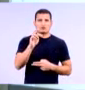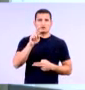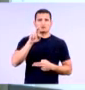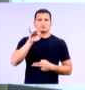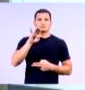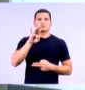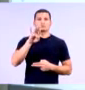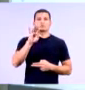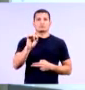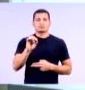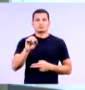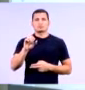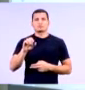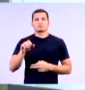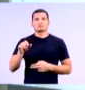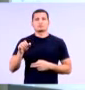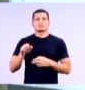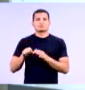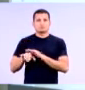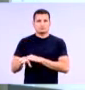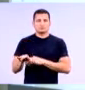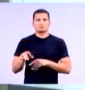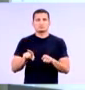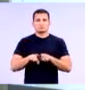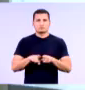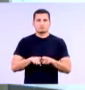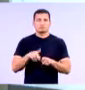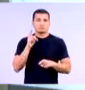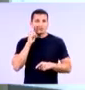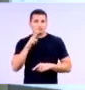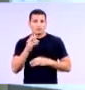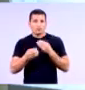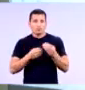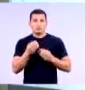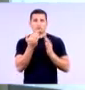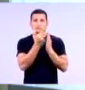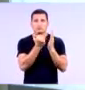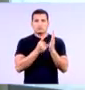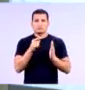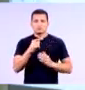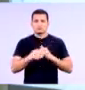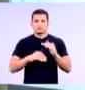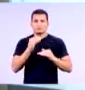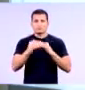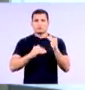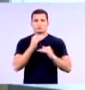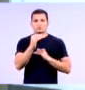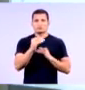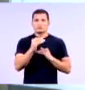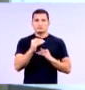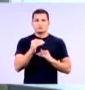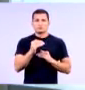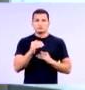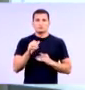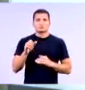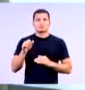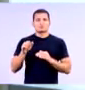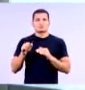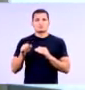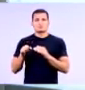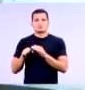saldo também. Vamos ver como é que ficaria esse programa, como é que ficaria o desenvolvimento dessa ação, tanto do sacar quanto